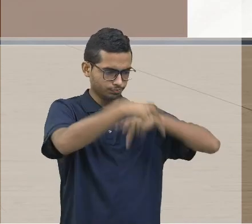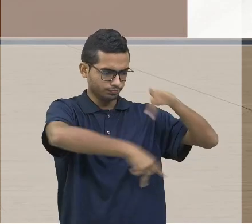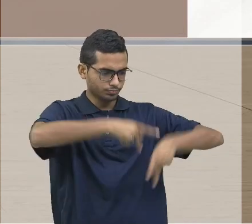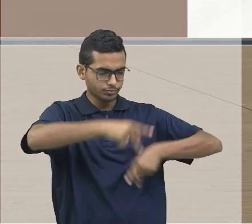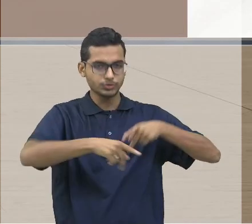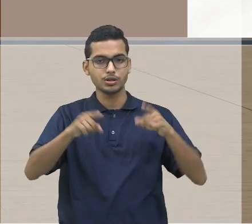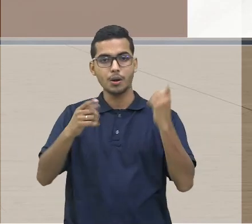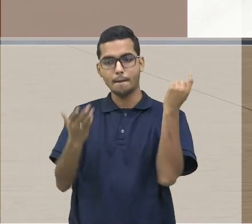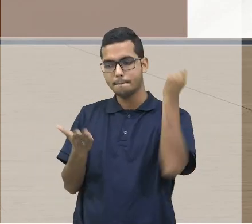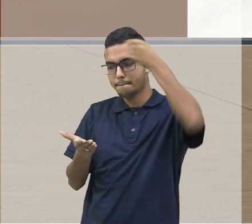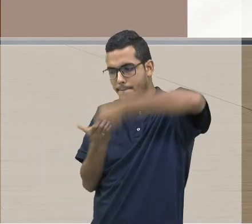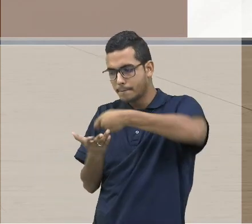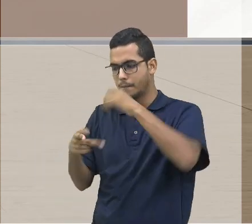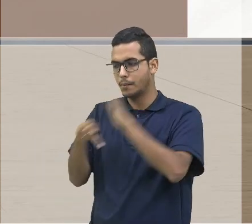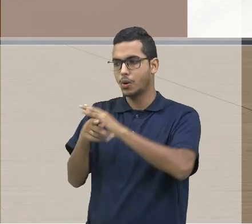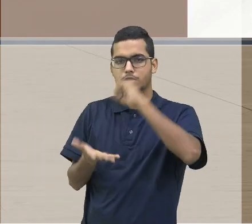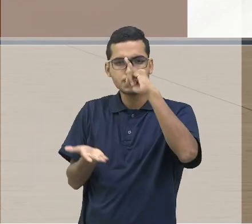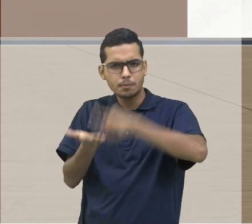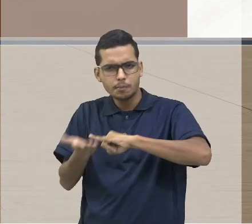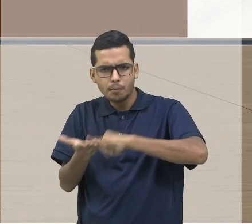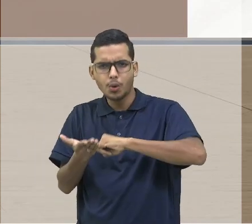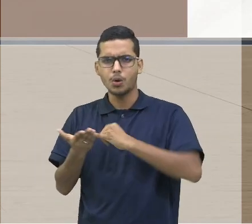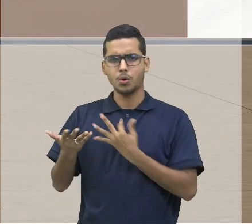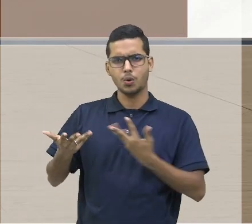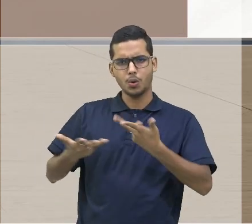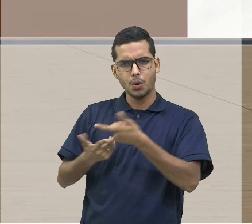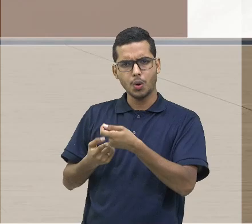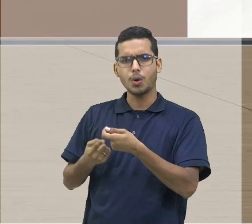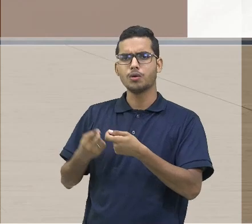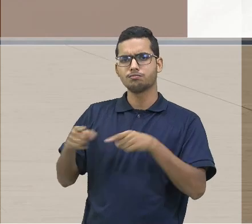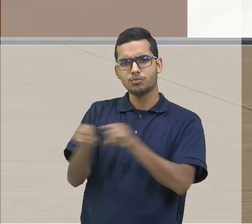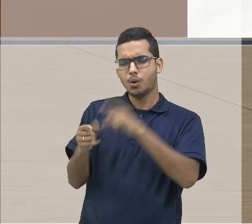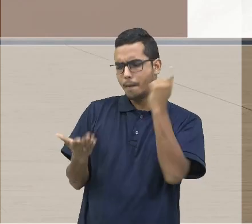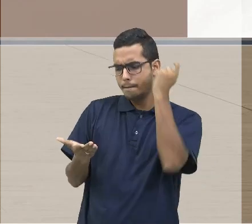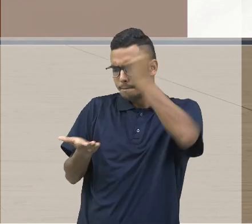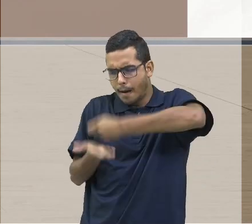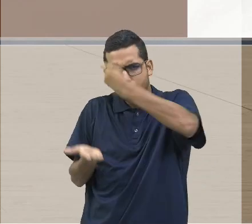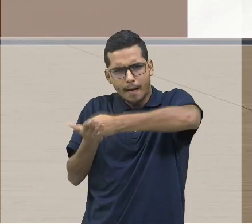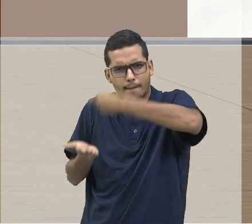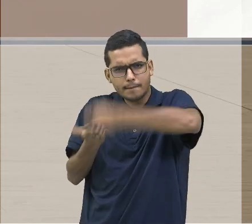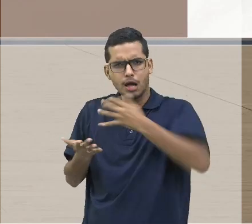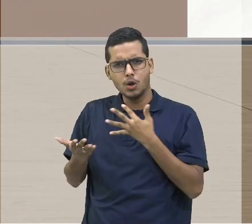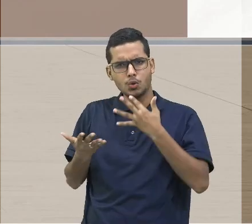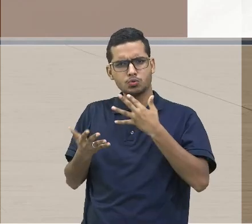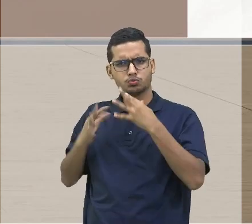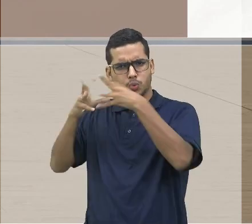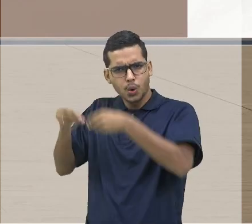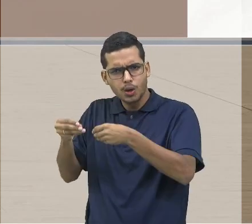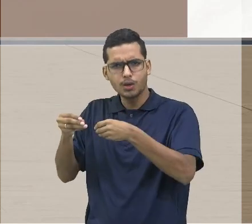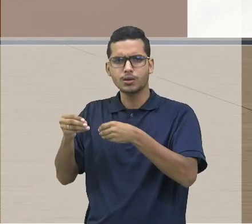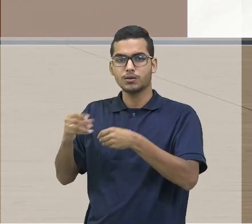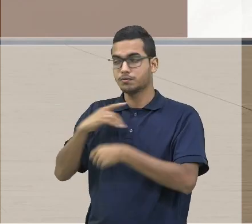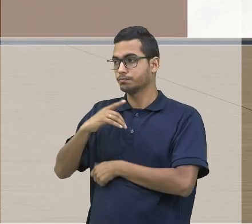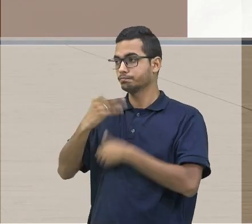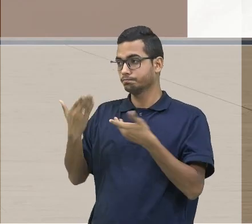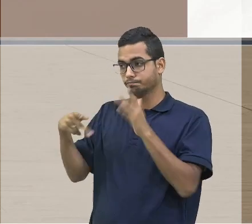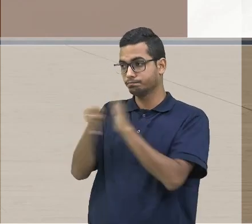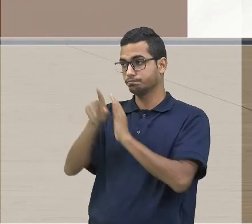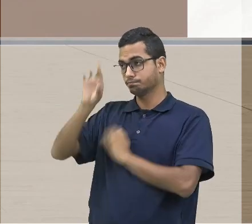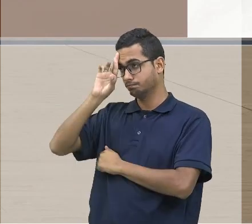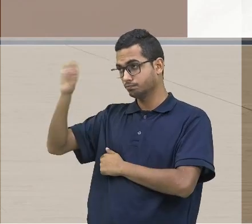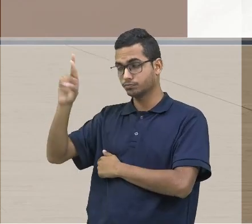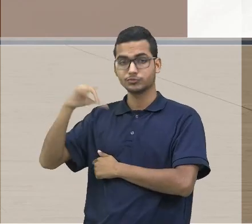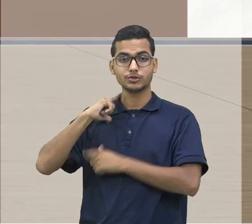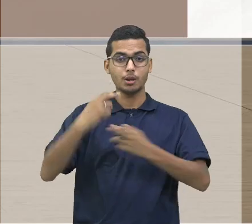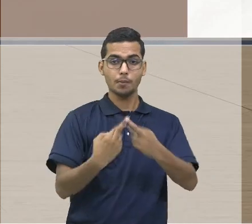tributos a ele com os seus produtos que são produzidos, ele também tem uma obrigação para com essas pessoas, de protegê-las de qualquer